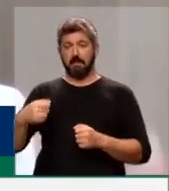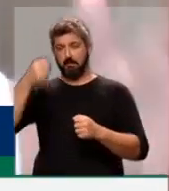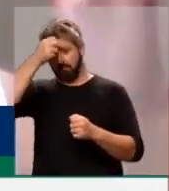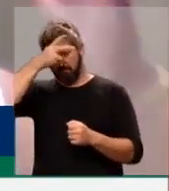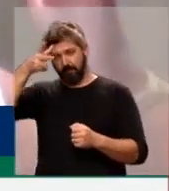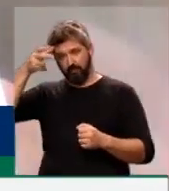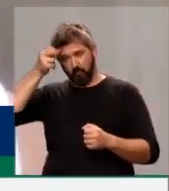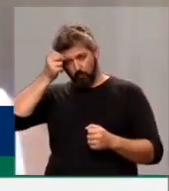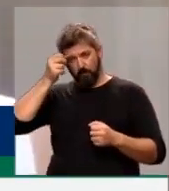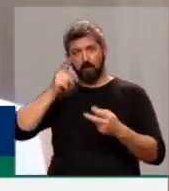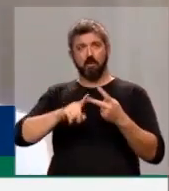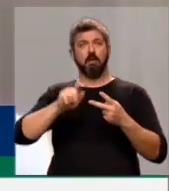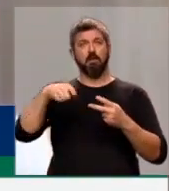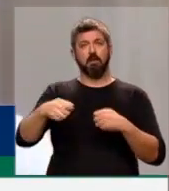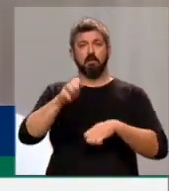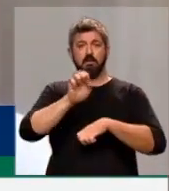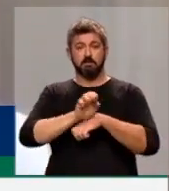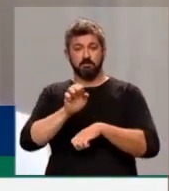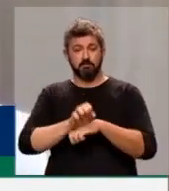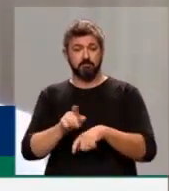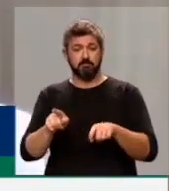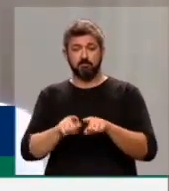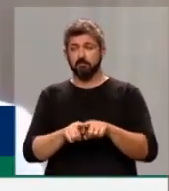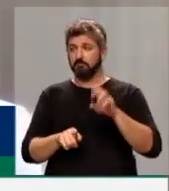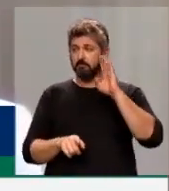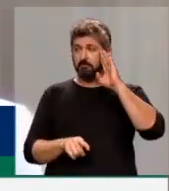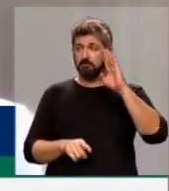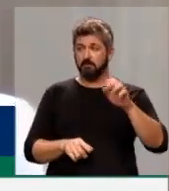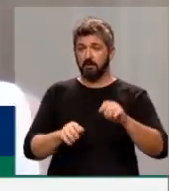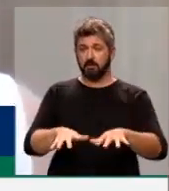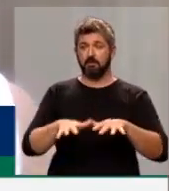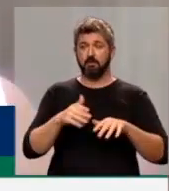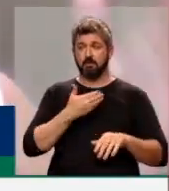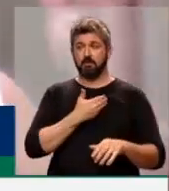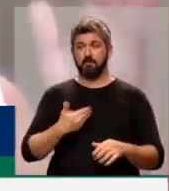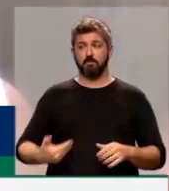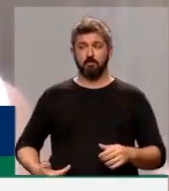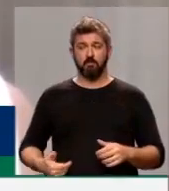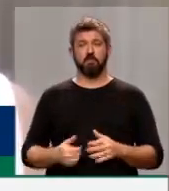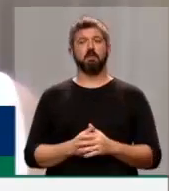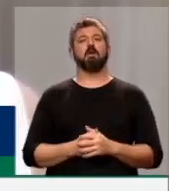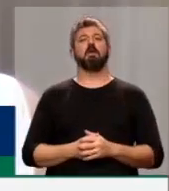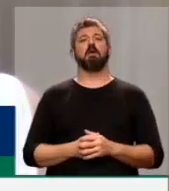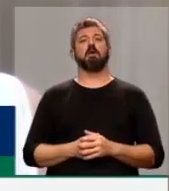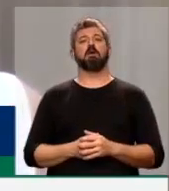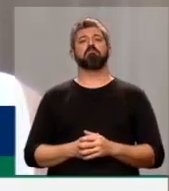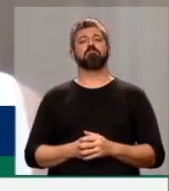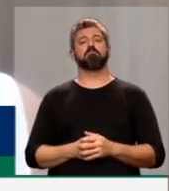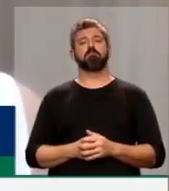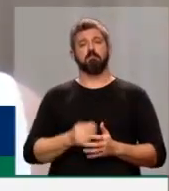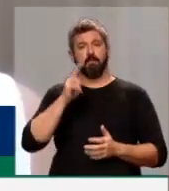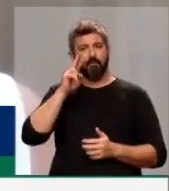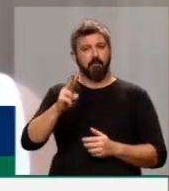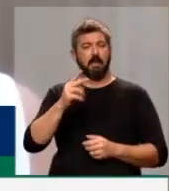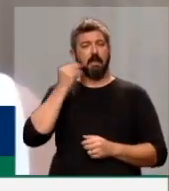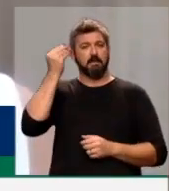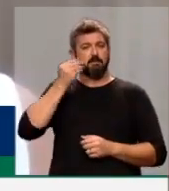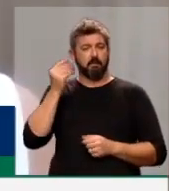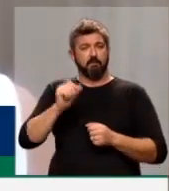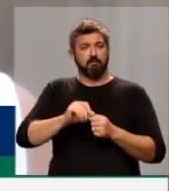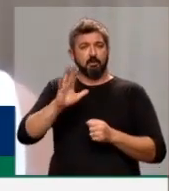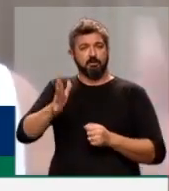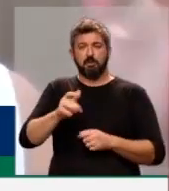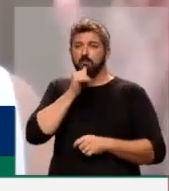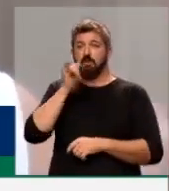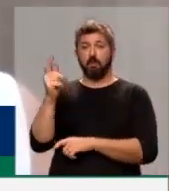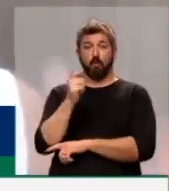está no estado, ou principalmente, nós precisamos chamar audiências públicas dos hemocentros, ver a experiência que foi desenvolvida no Rio Grande